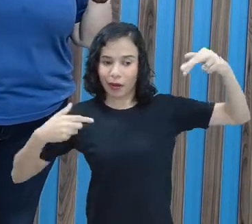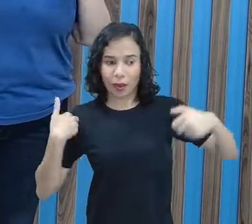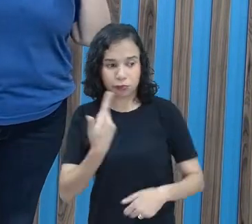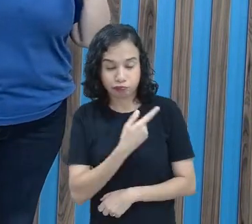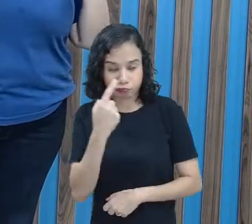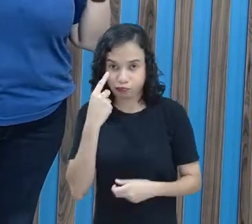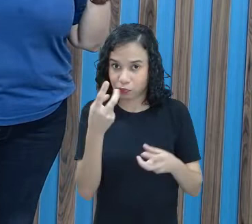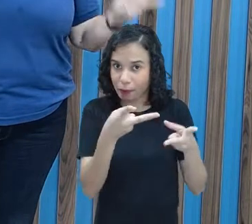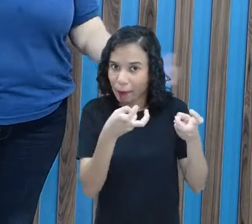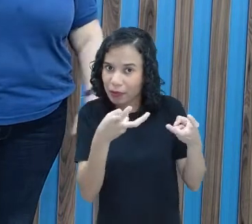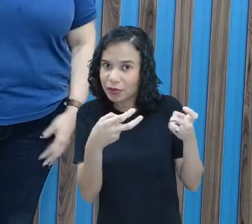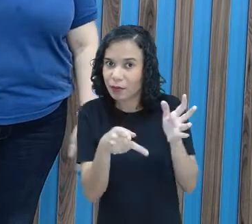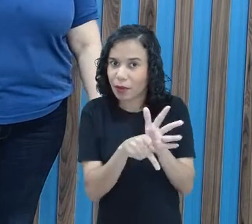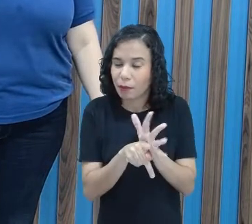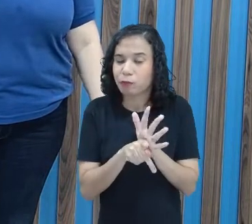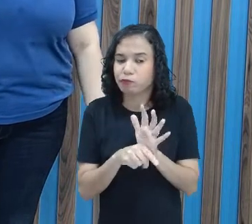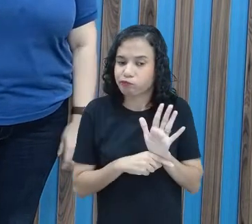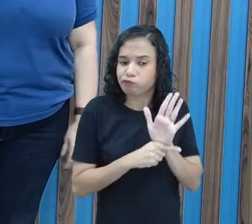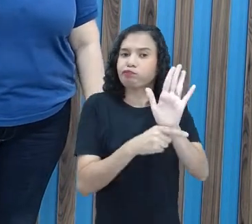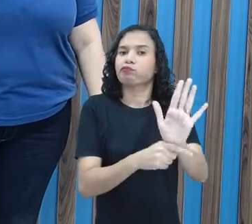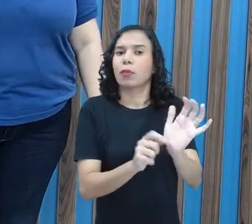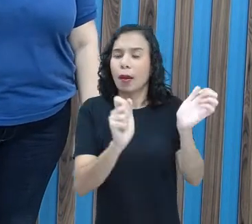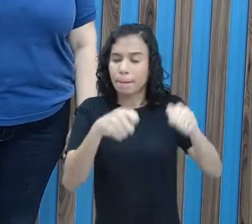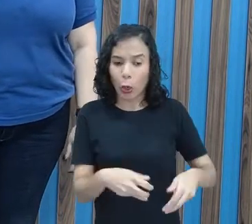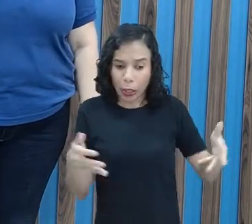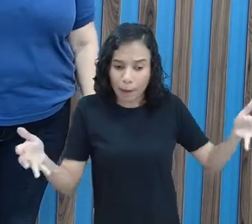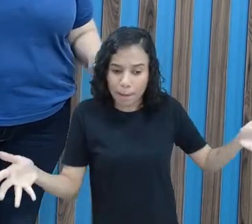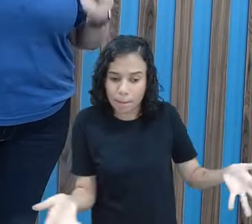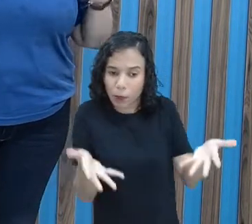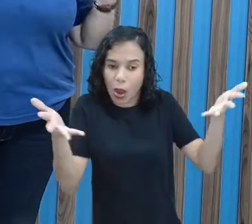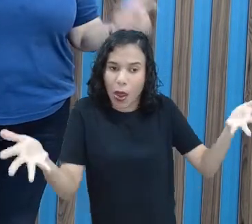tiver alguns genes ali que auxiliam, pode ser que aconteça